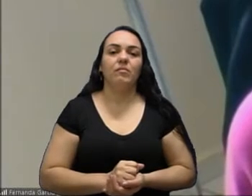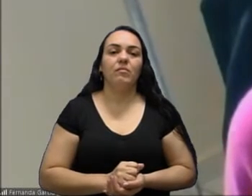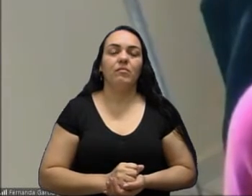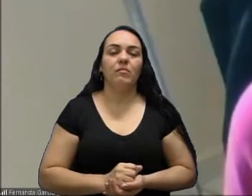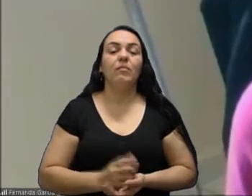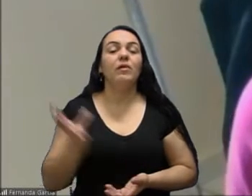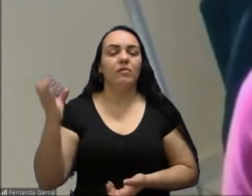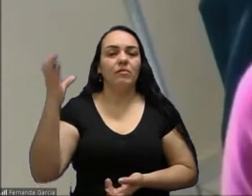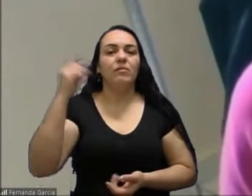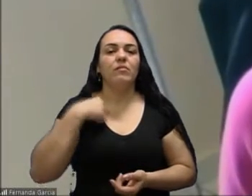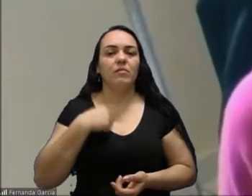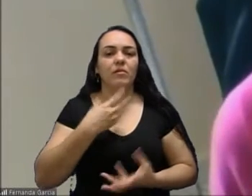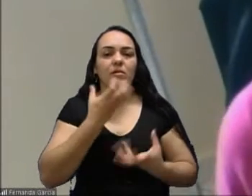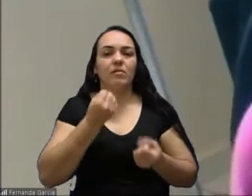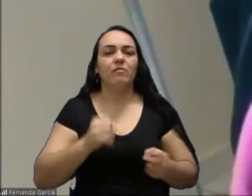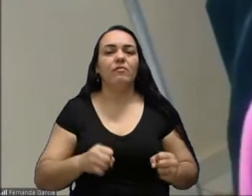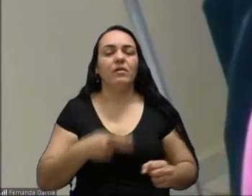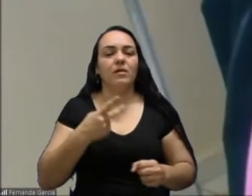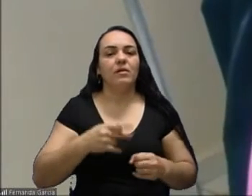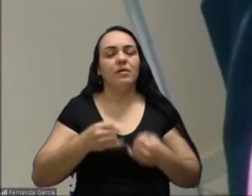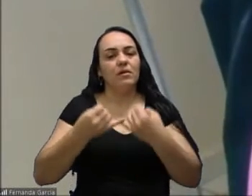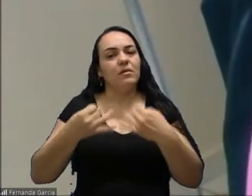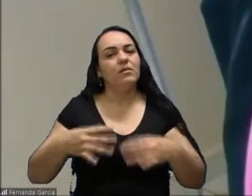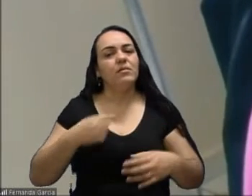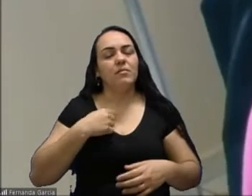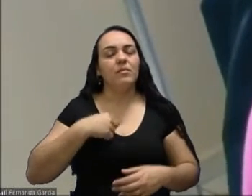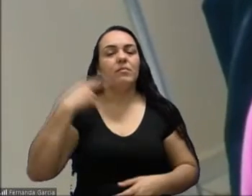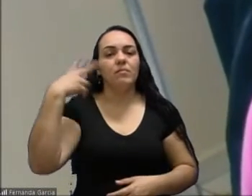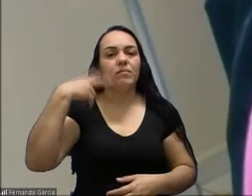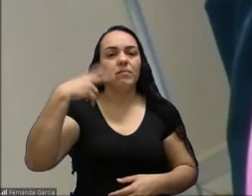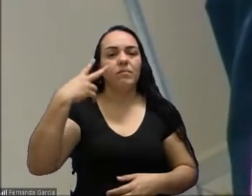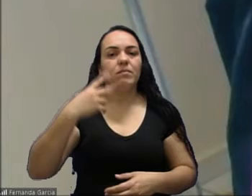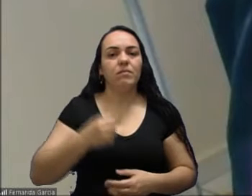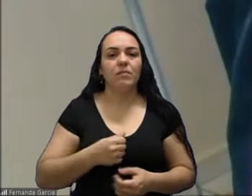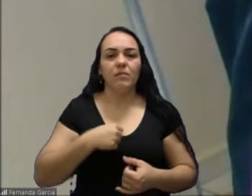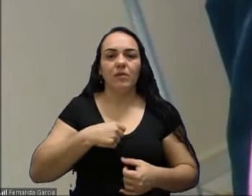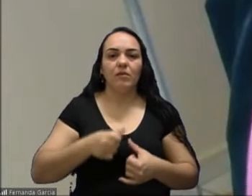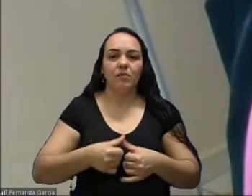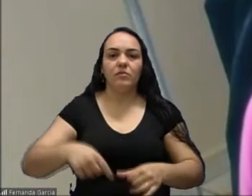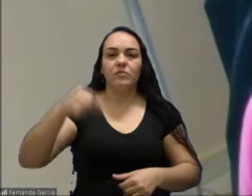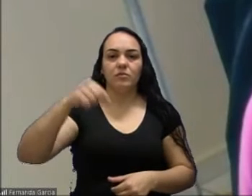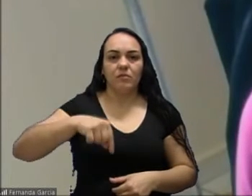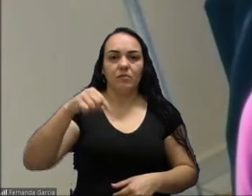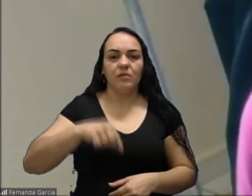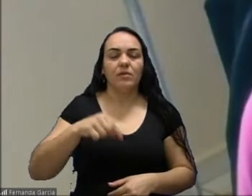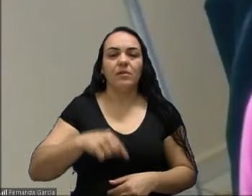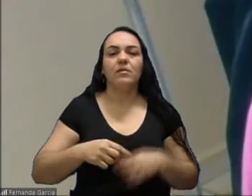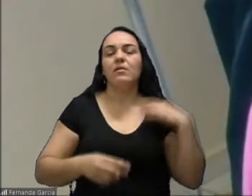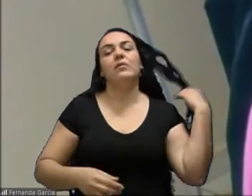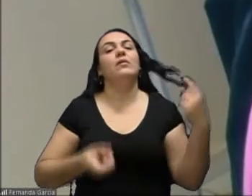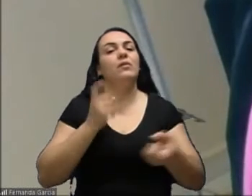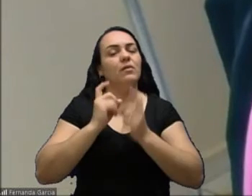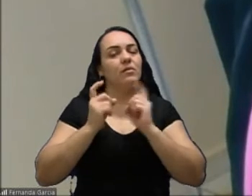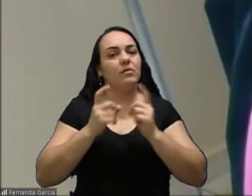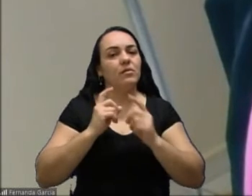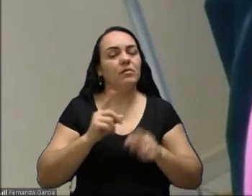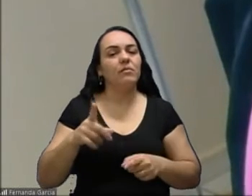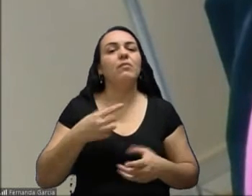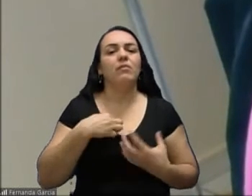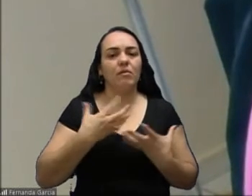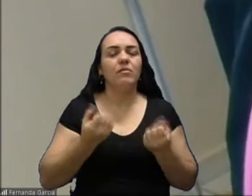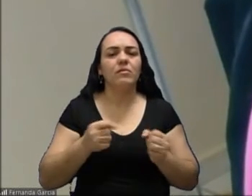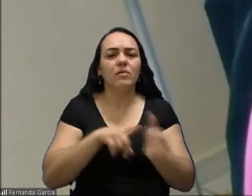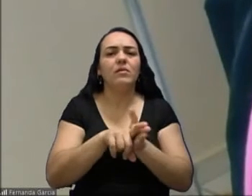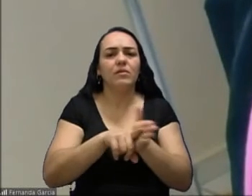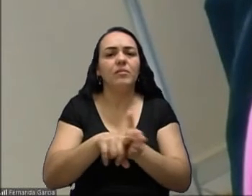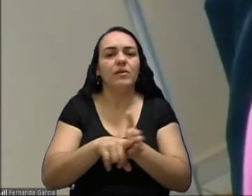eu gostaria colocar uma observação enquanto vereadora eu estou aqui participando da sessão eu acho legítima ao questionamento